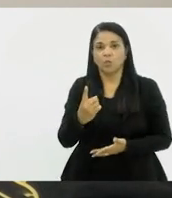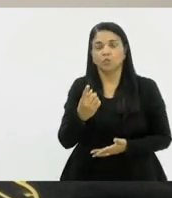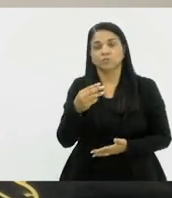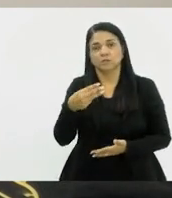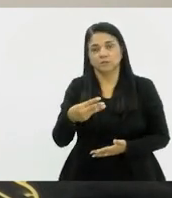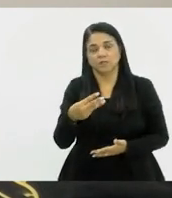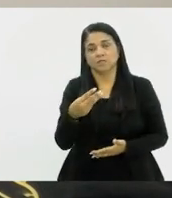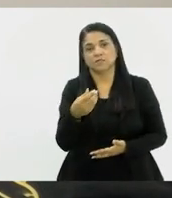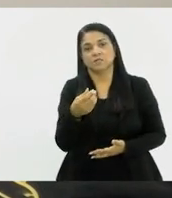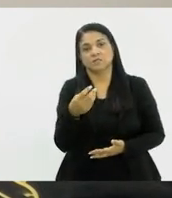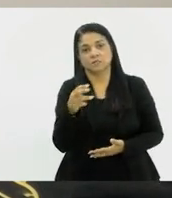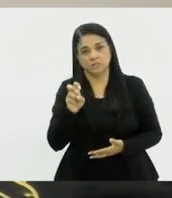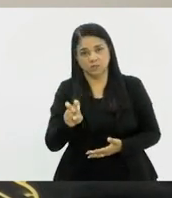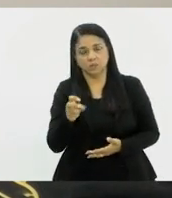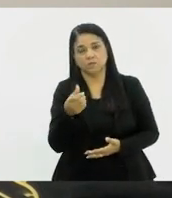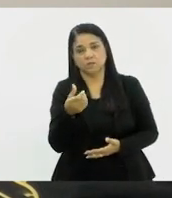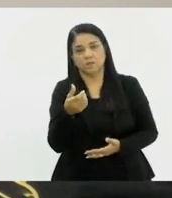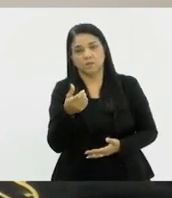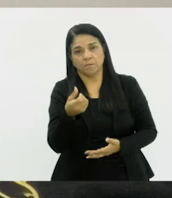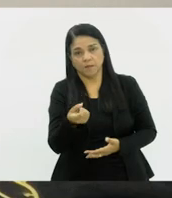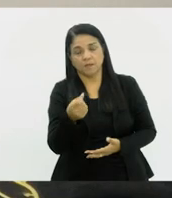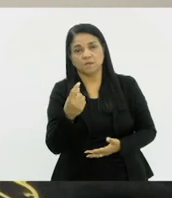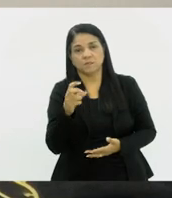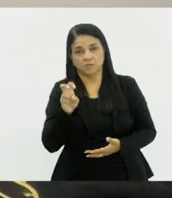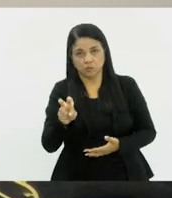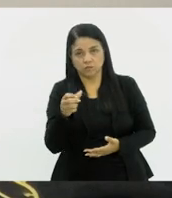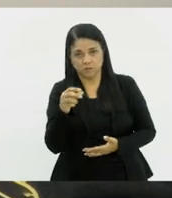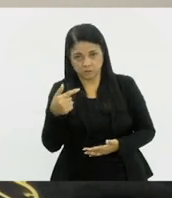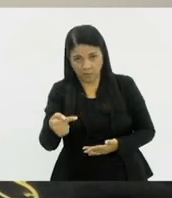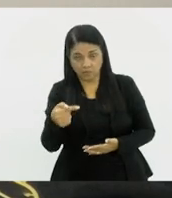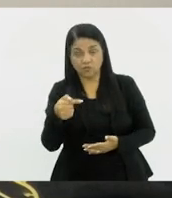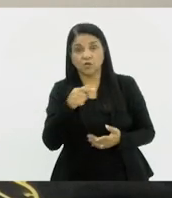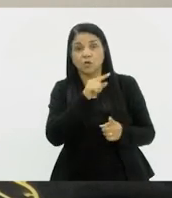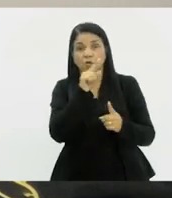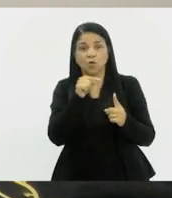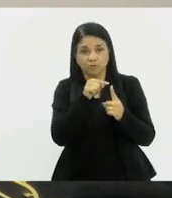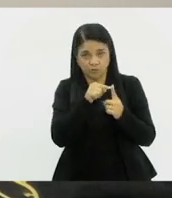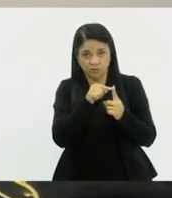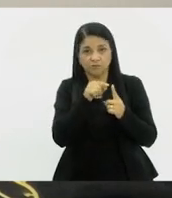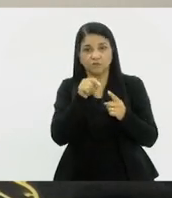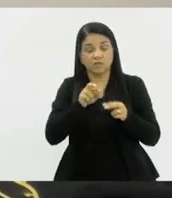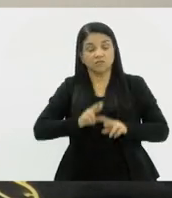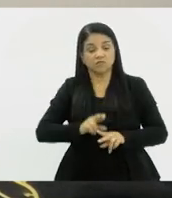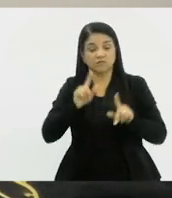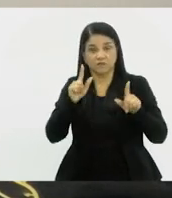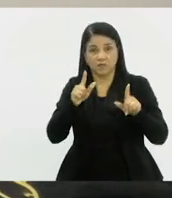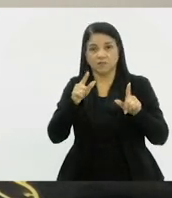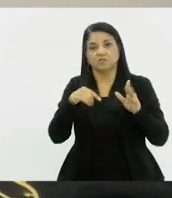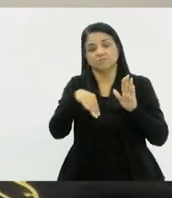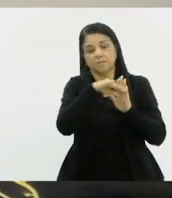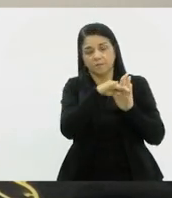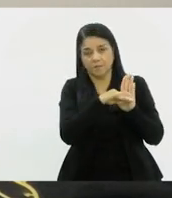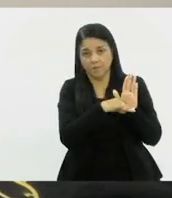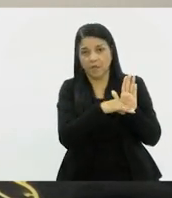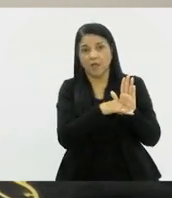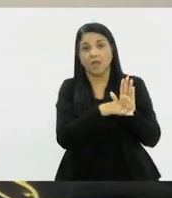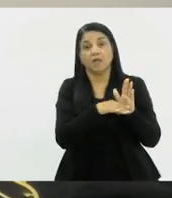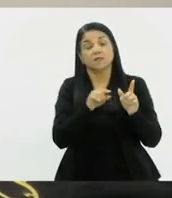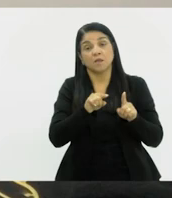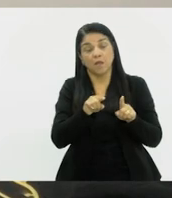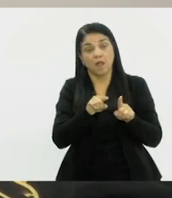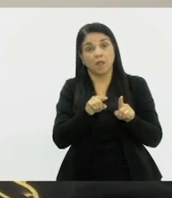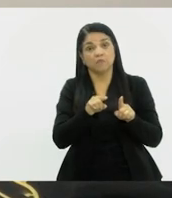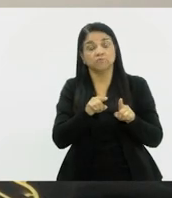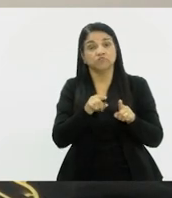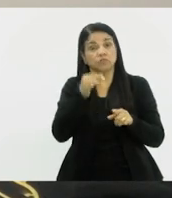657 que é é o estabelecimento de quantidades objetivas de diferenciação mas o que por sua vez não inibiria a necessidade da polícia